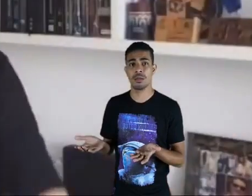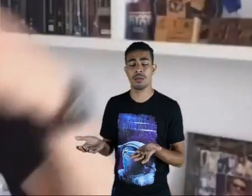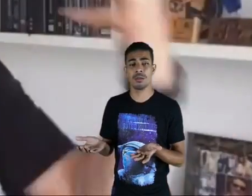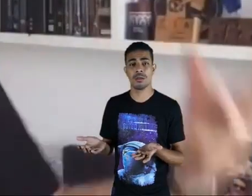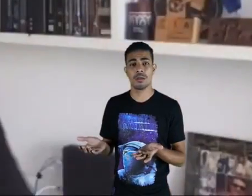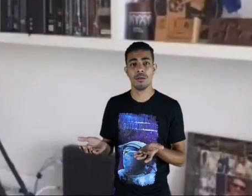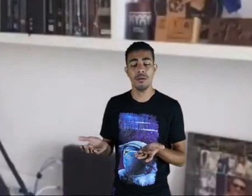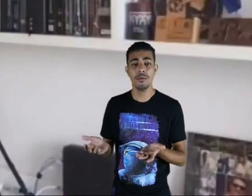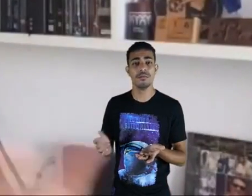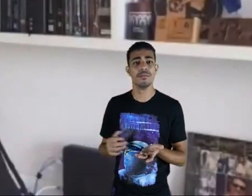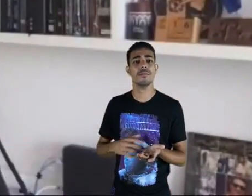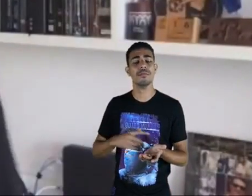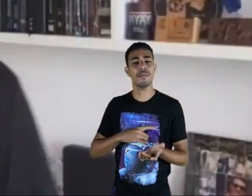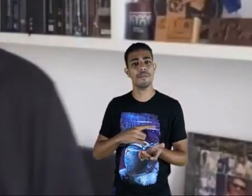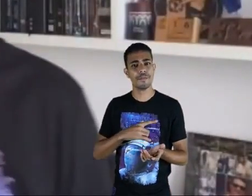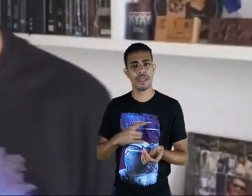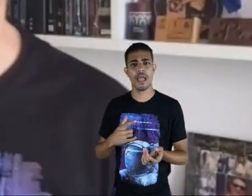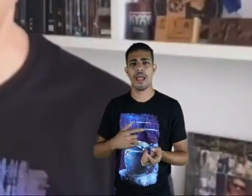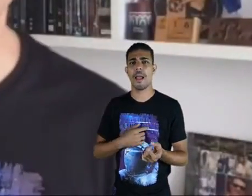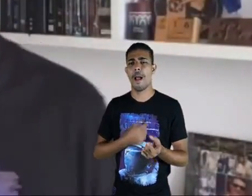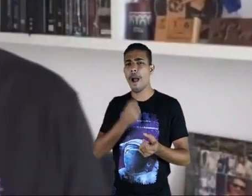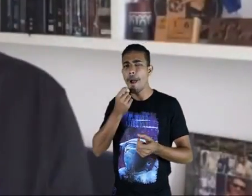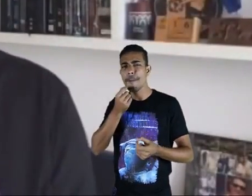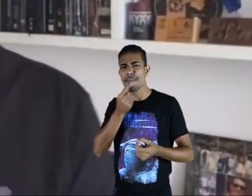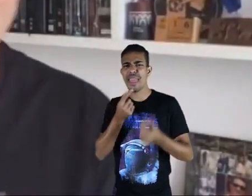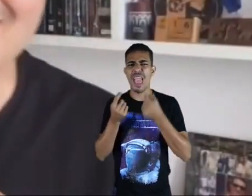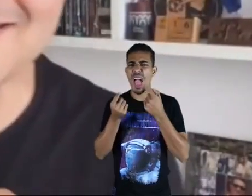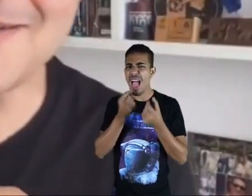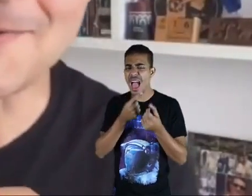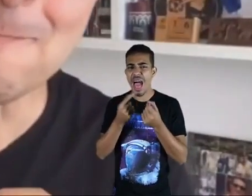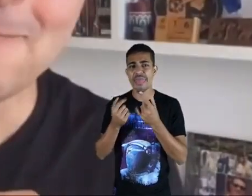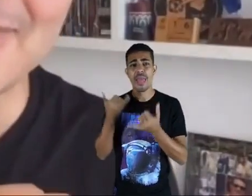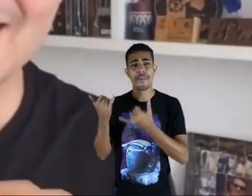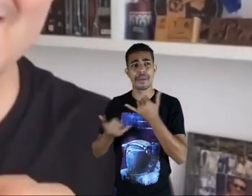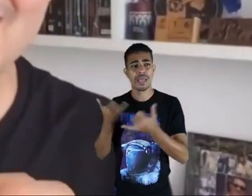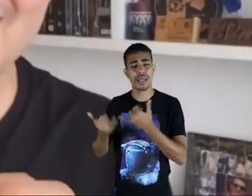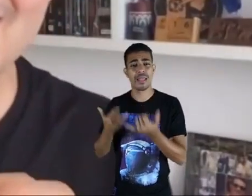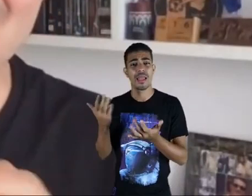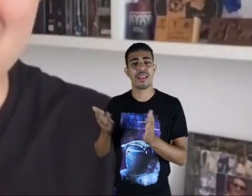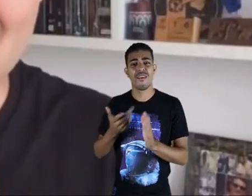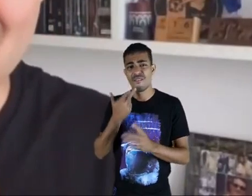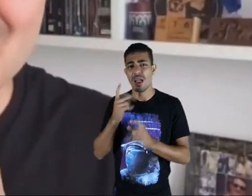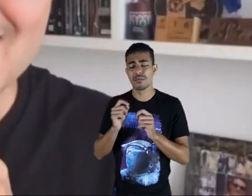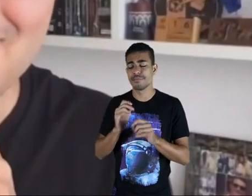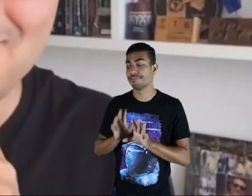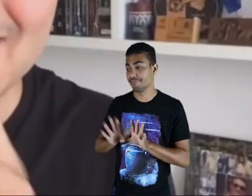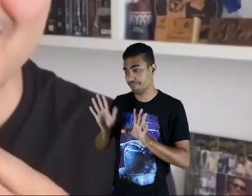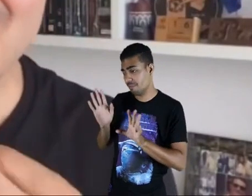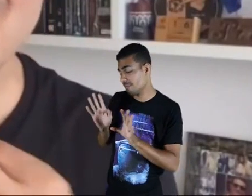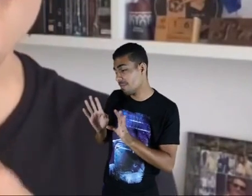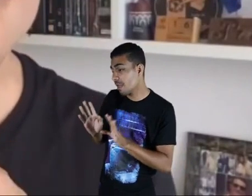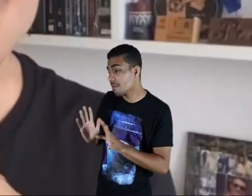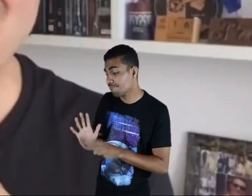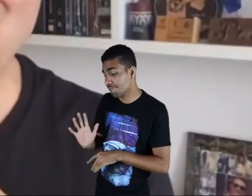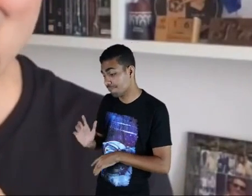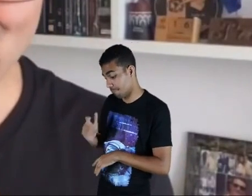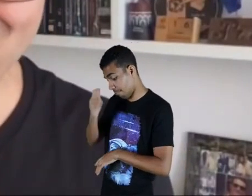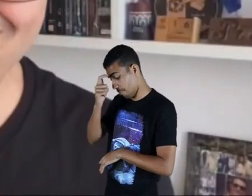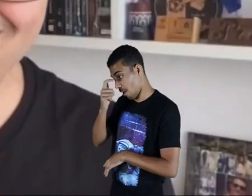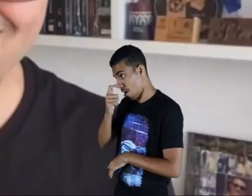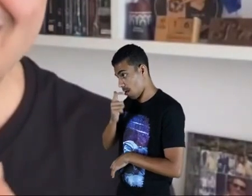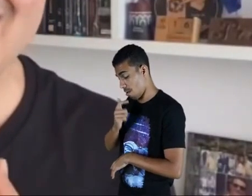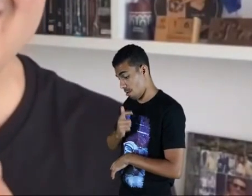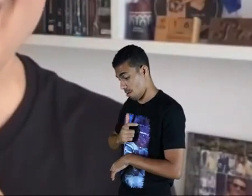as piadas e as brincadeiras em volta, um momento ela disse assim, acontece que